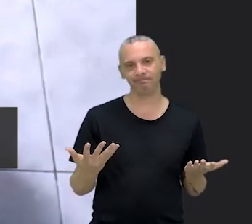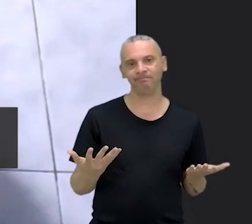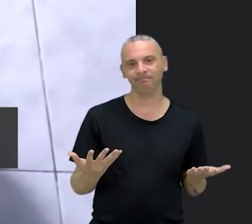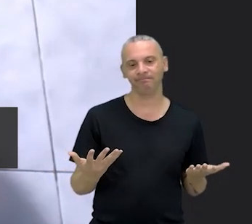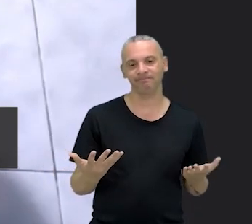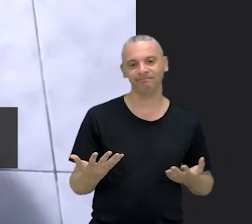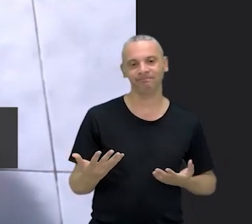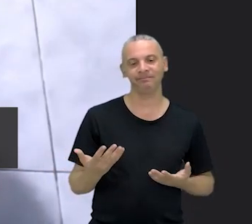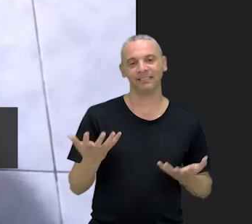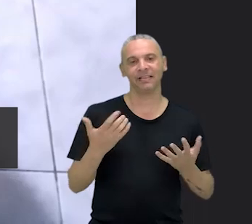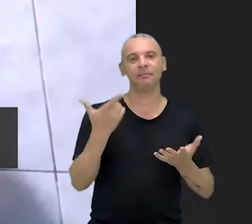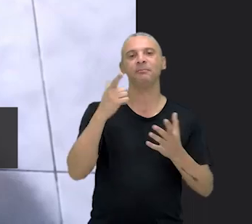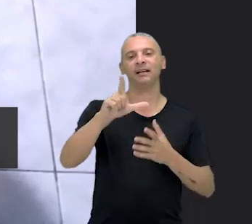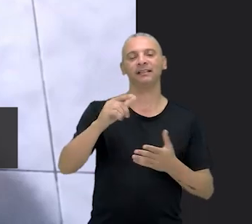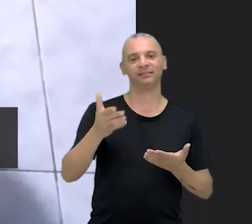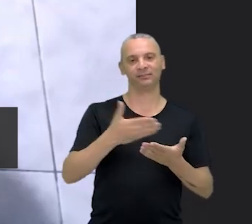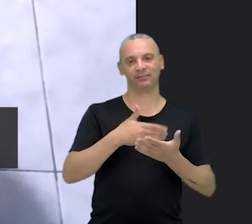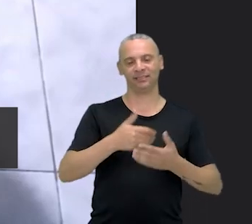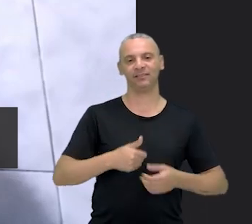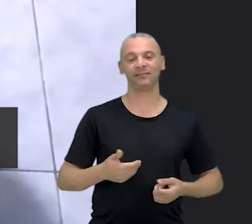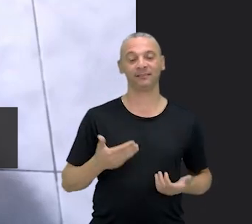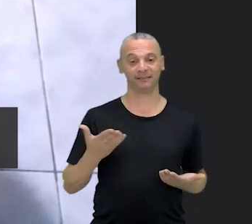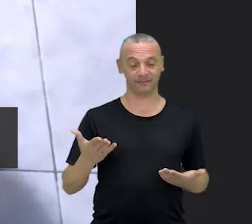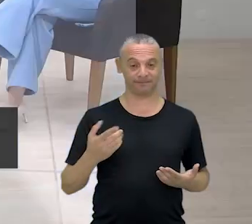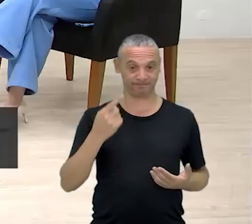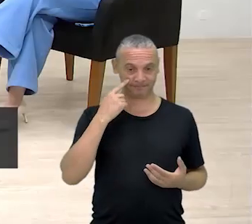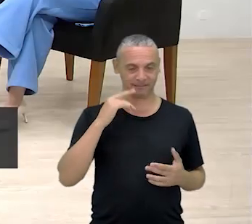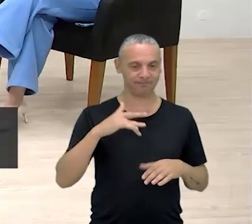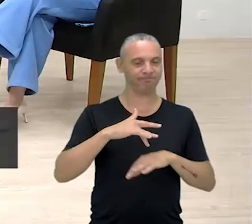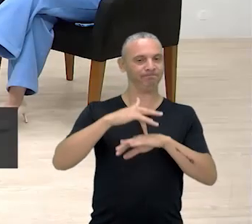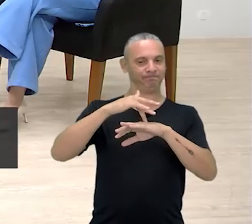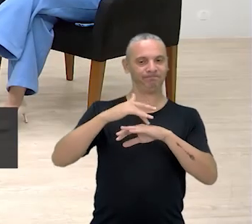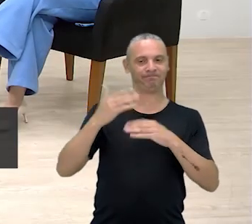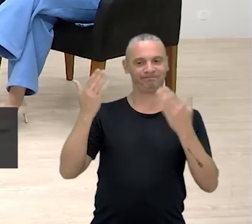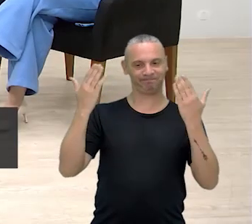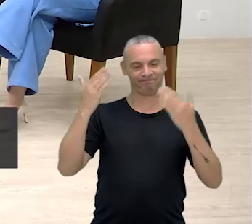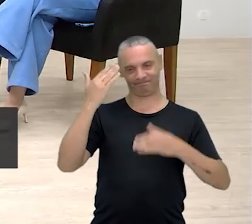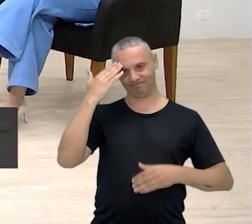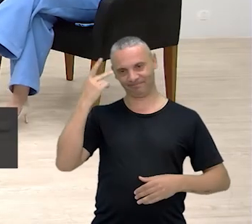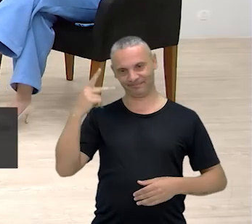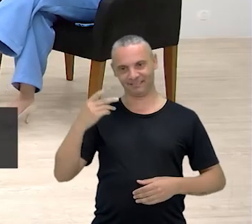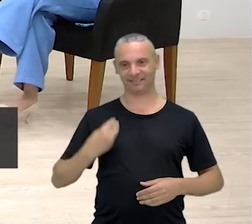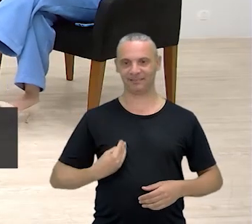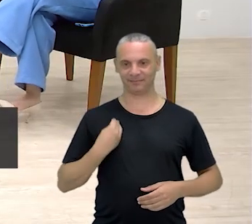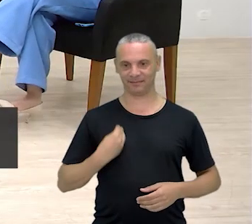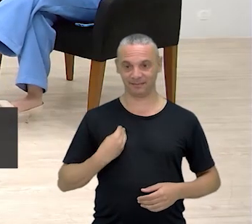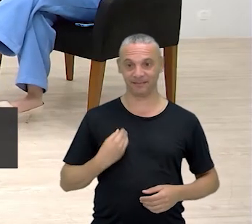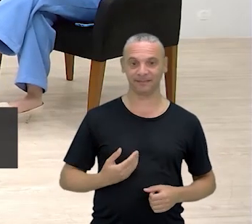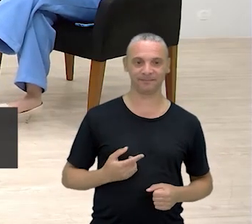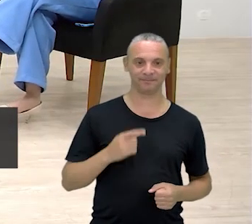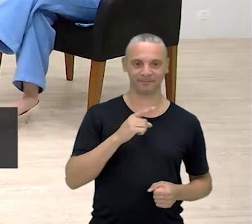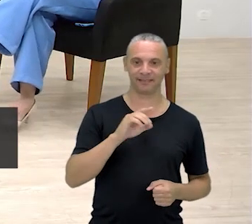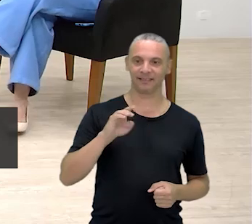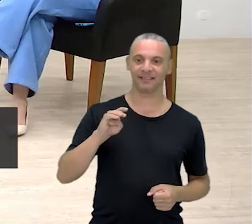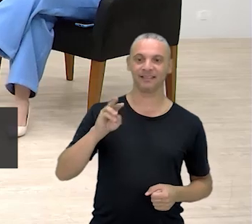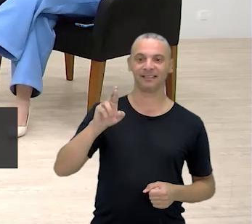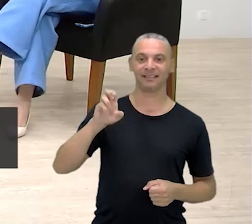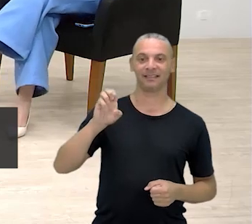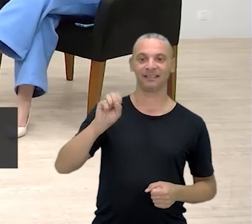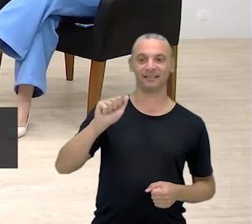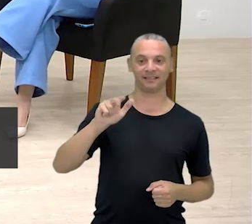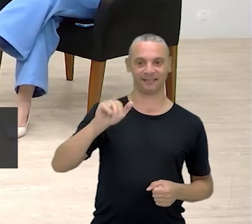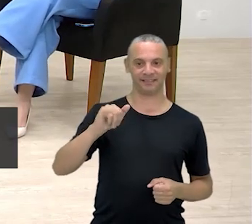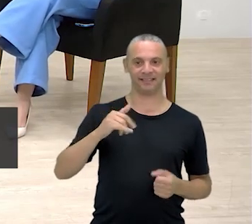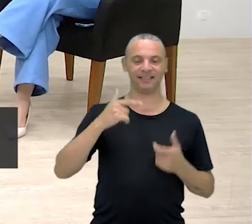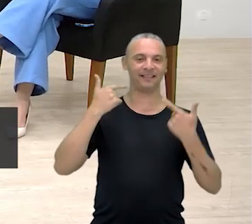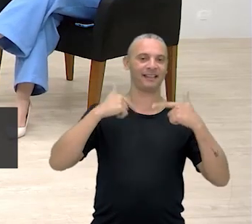Queria mais. Ó, isso te incomodou, né, Karine? Obrigado pela participação. A Bessane tá rindo aqui, até acho que eu sei do quê. Você